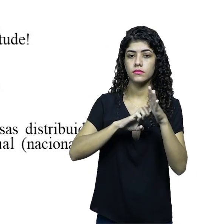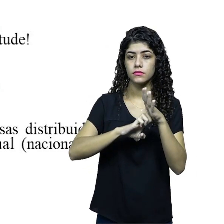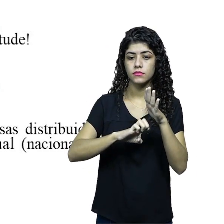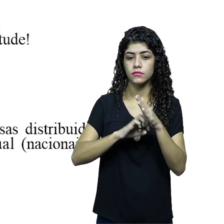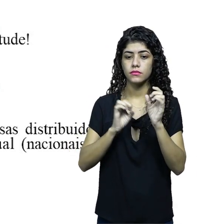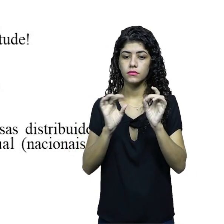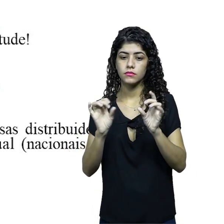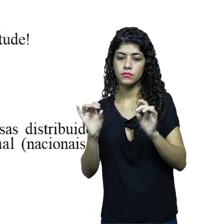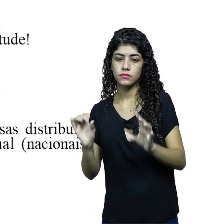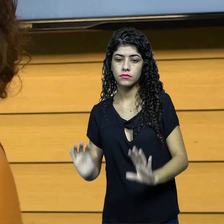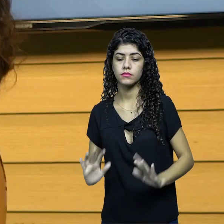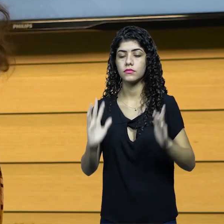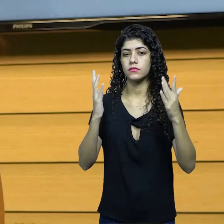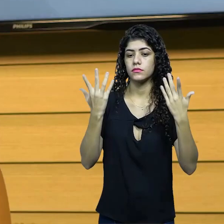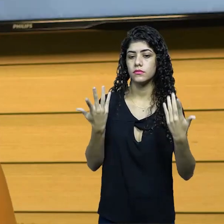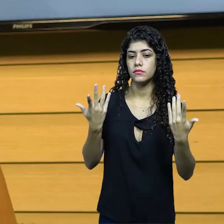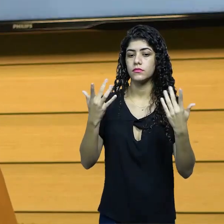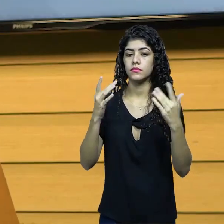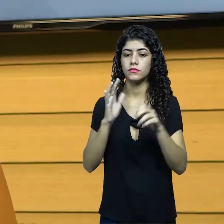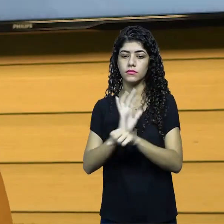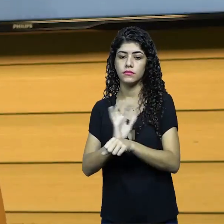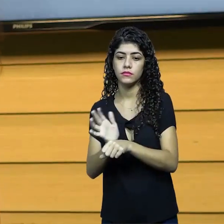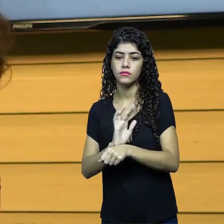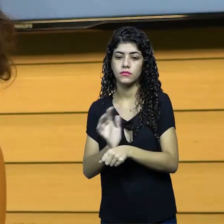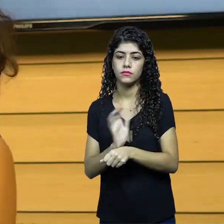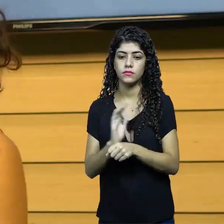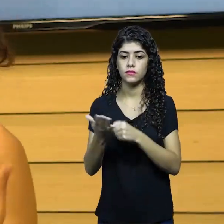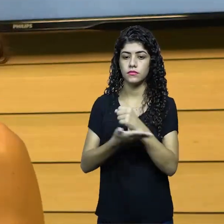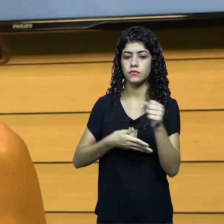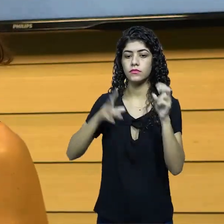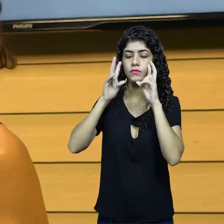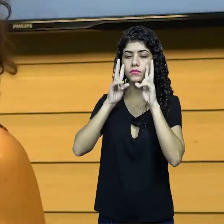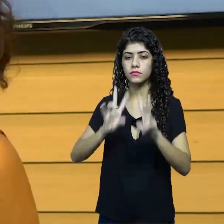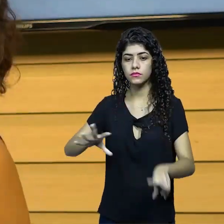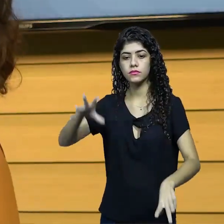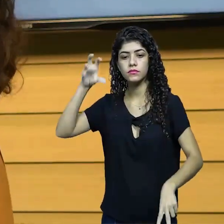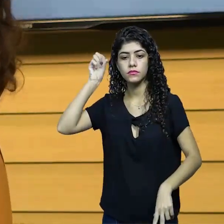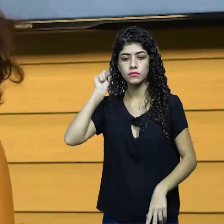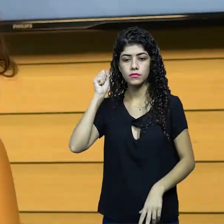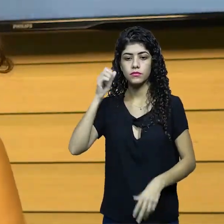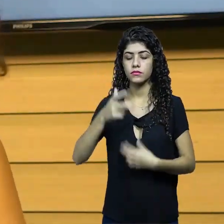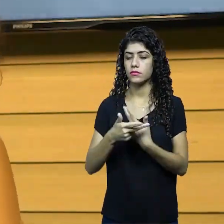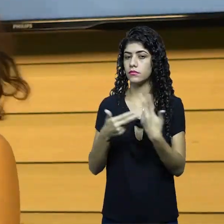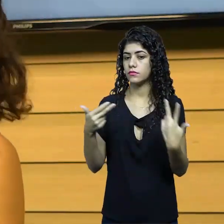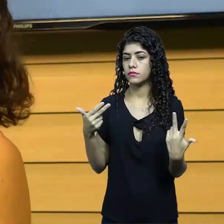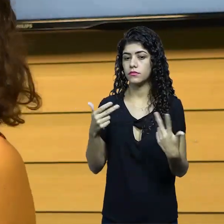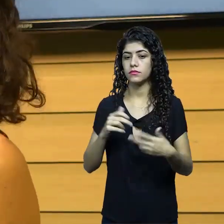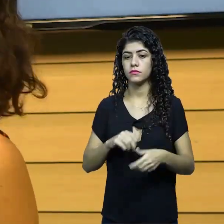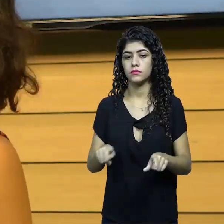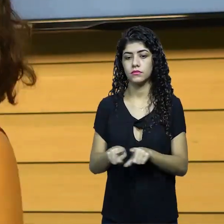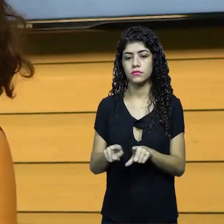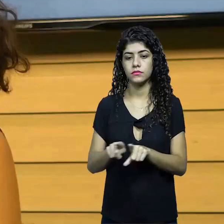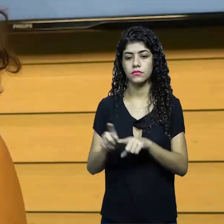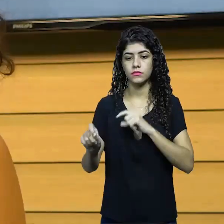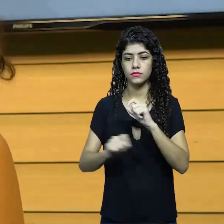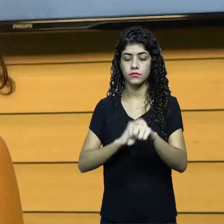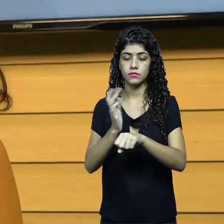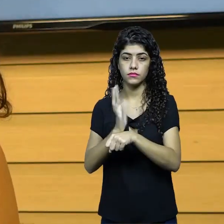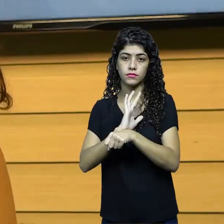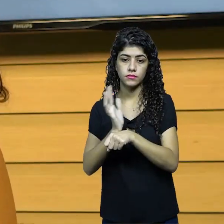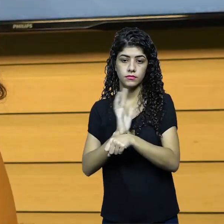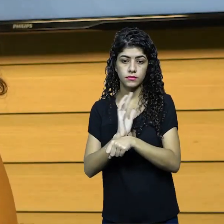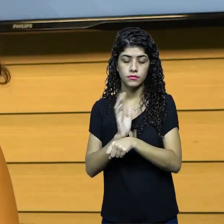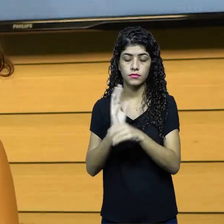distribuidoras, festivais de cinema, festivais de roteiro, fundos de audiovisual, nacionais e internacionais,